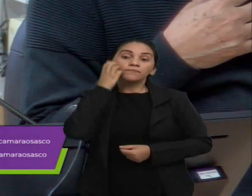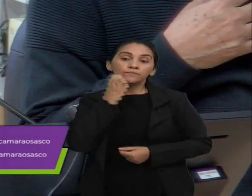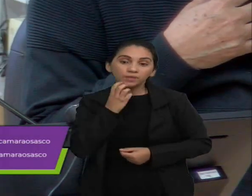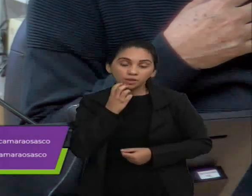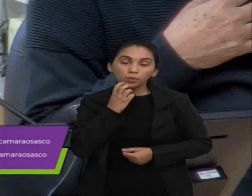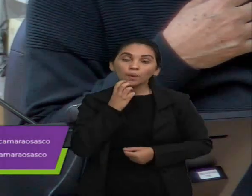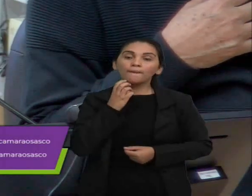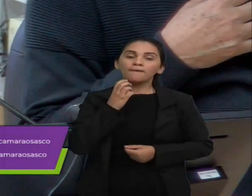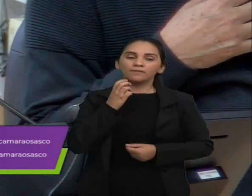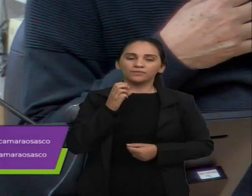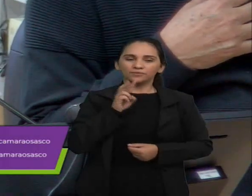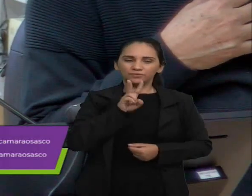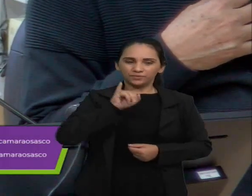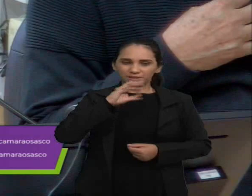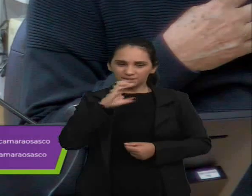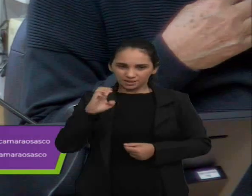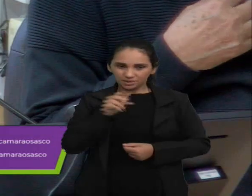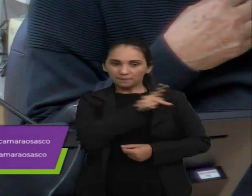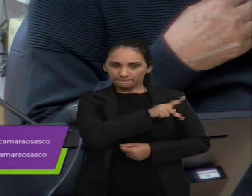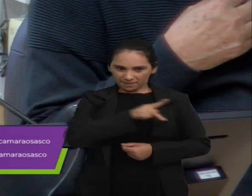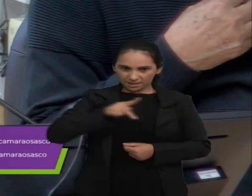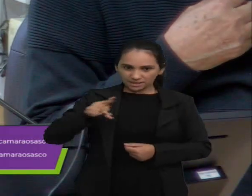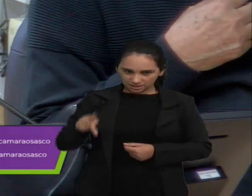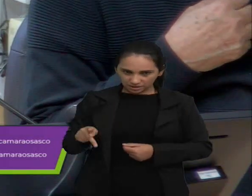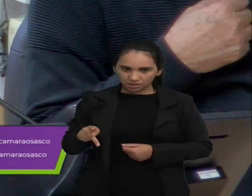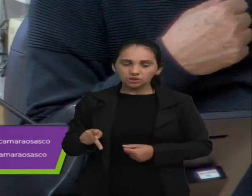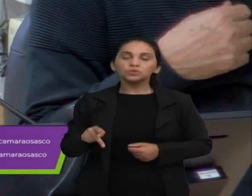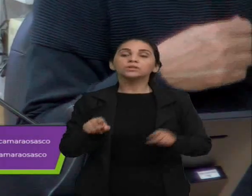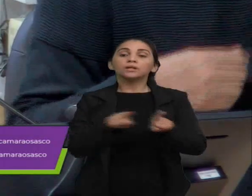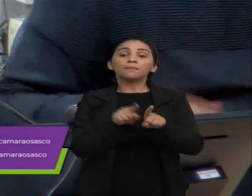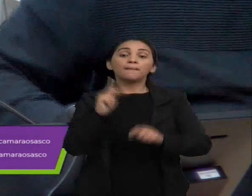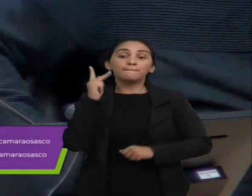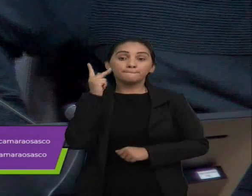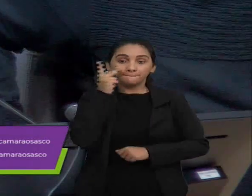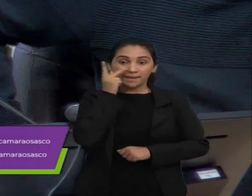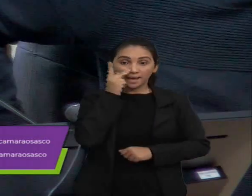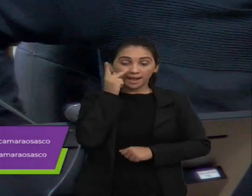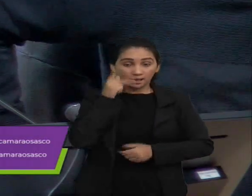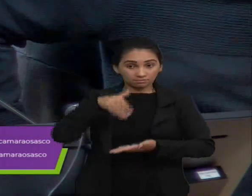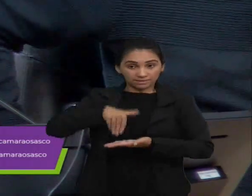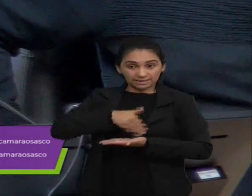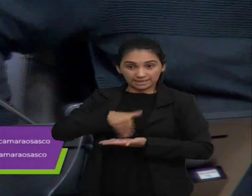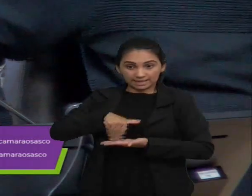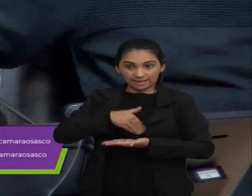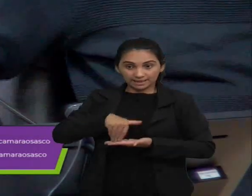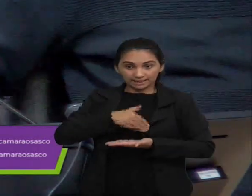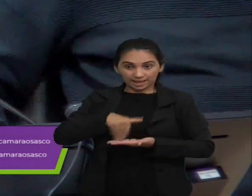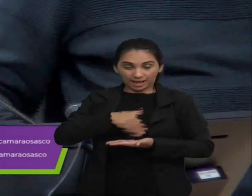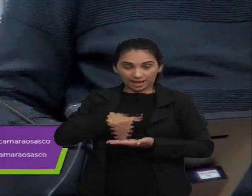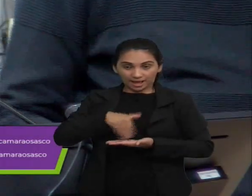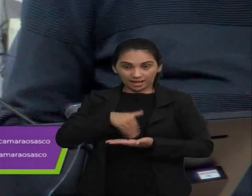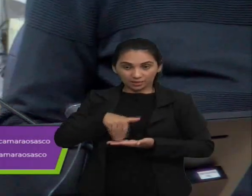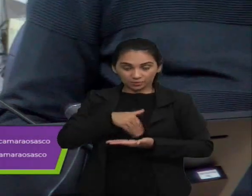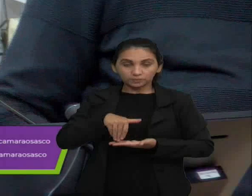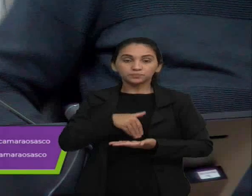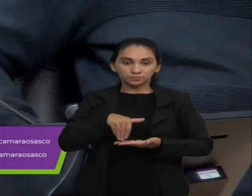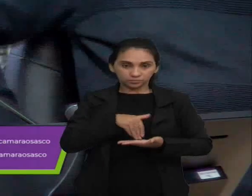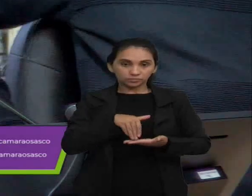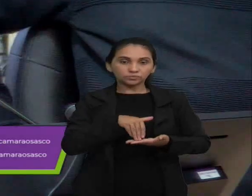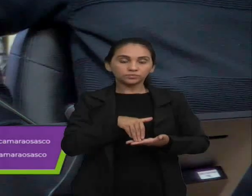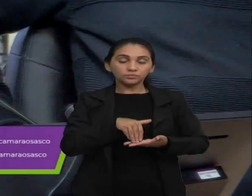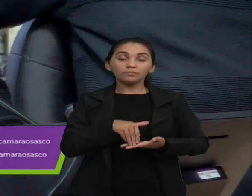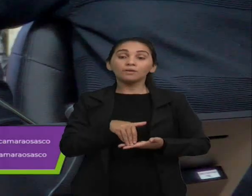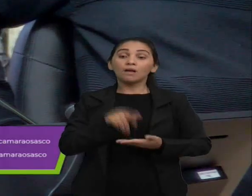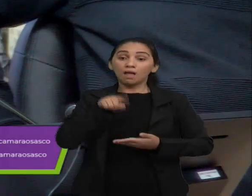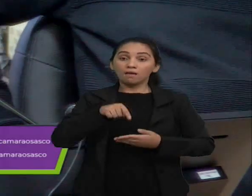-presidente, o vereador Paulo César Dias dos Reis, Pelé da Cândida como secretário, ficando como primeira signatária e